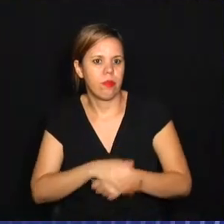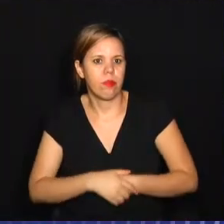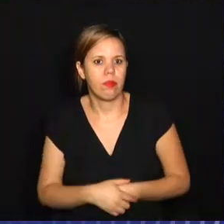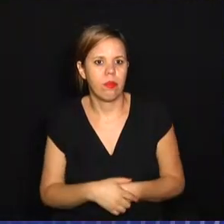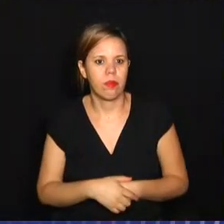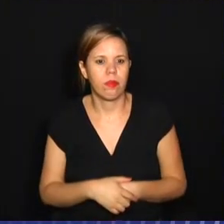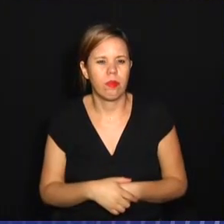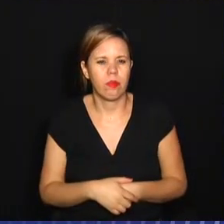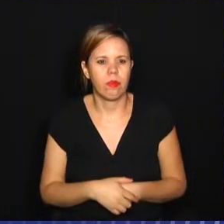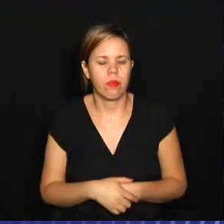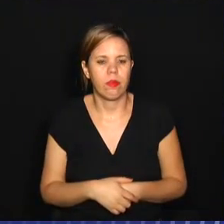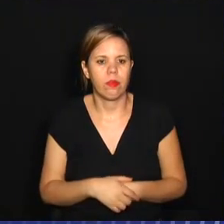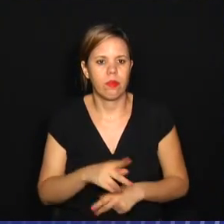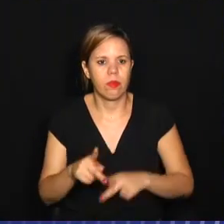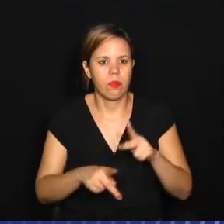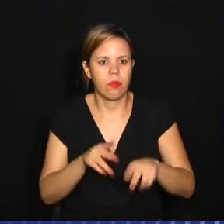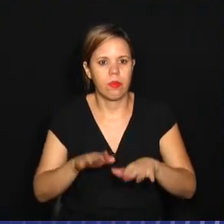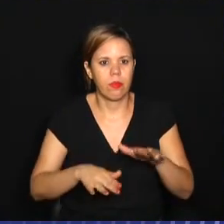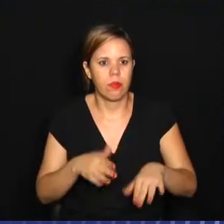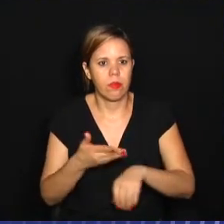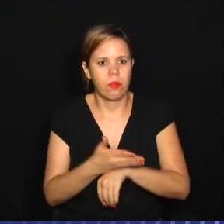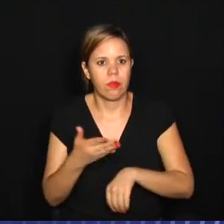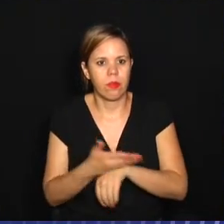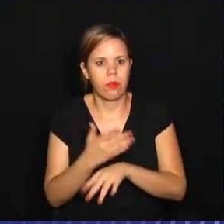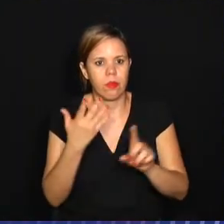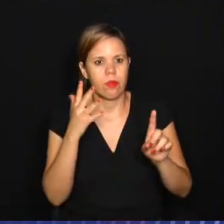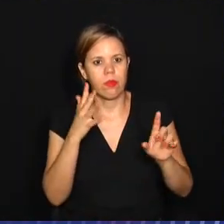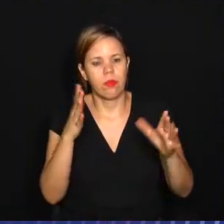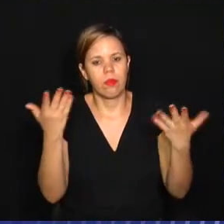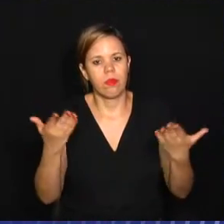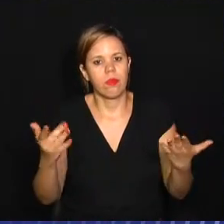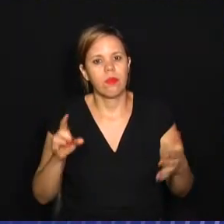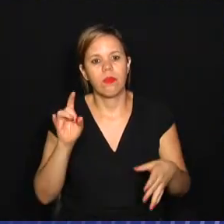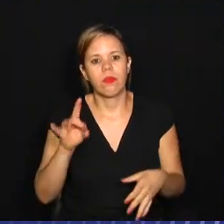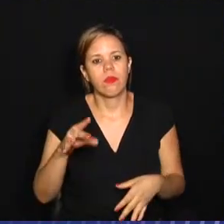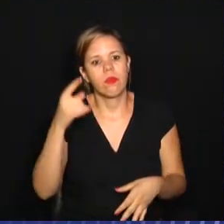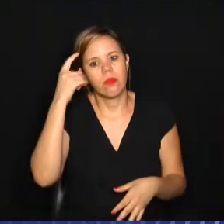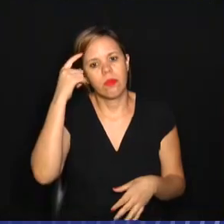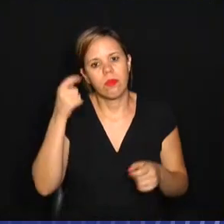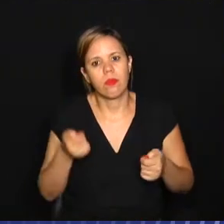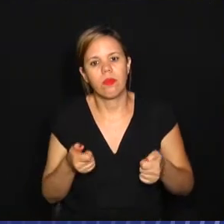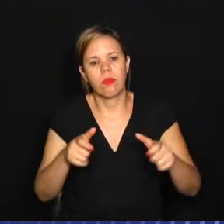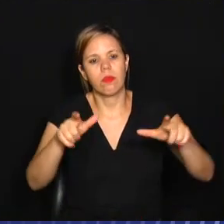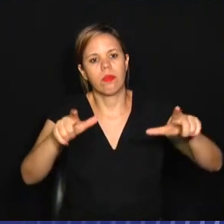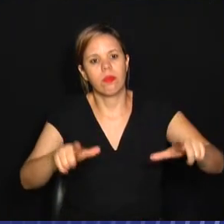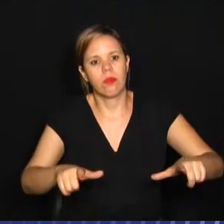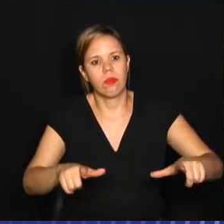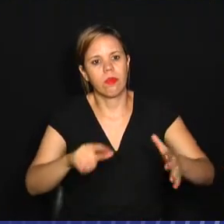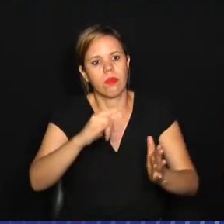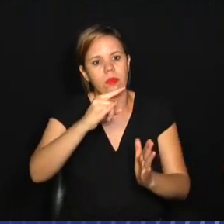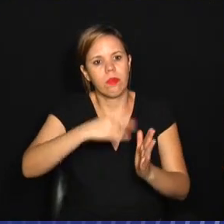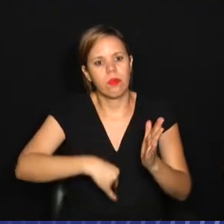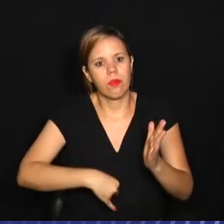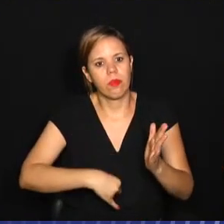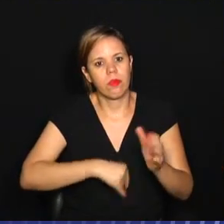Muitas vezes, a pessoa que participa de uma solenidade como essa, ela pensa que tão somente estamos entregando um documento que vai virar um quadro,